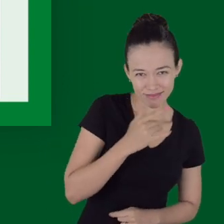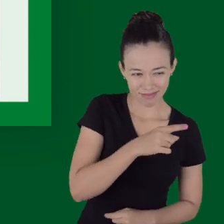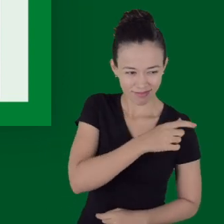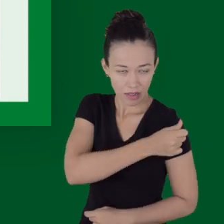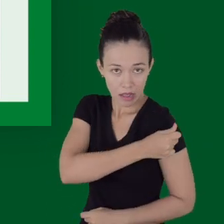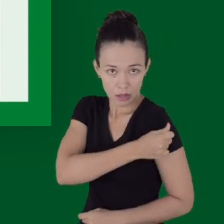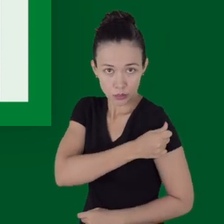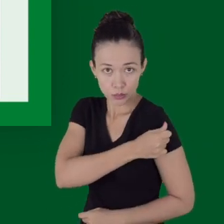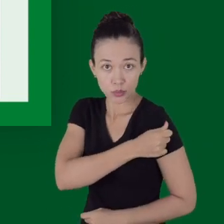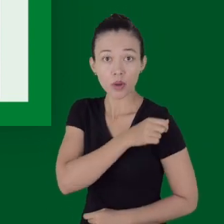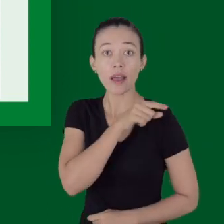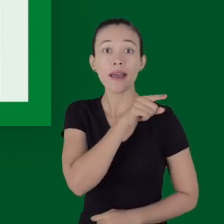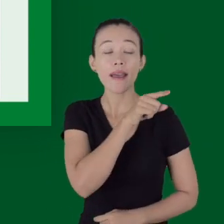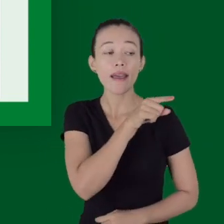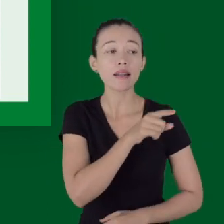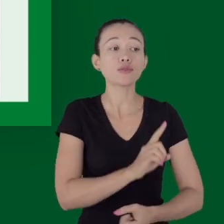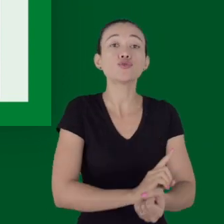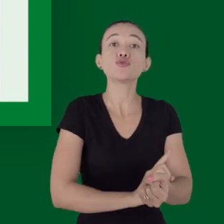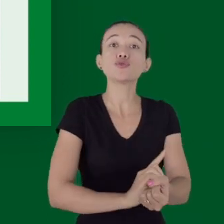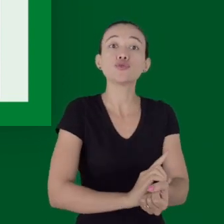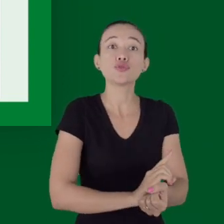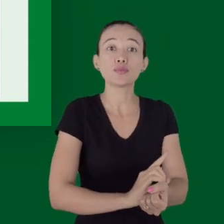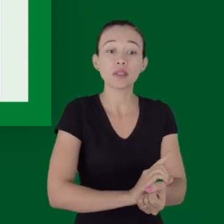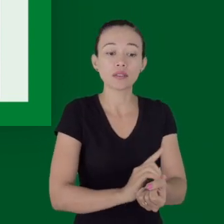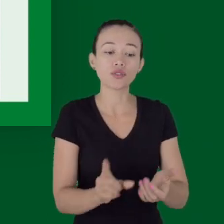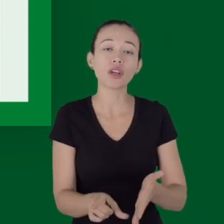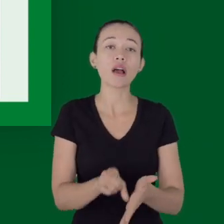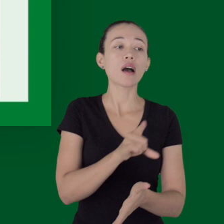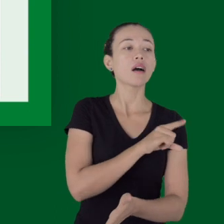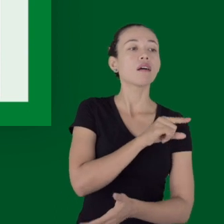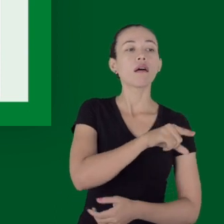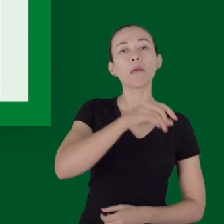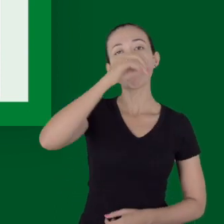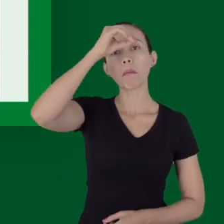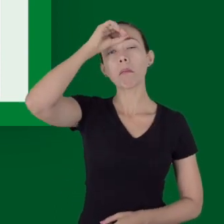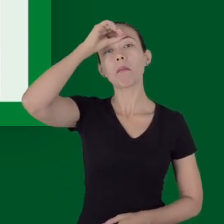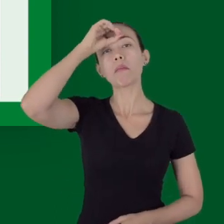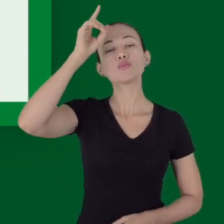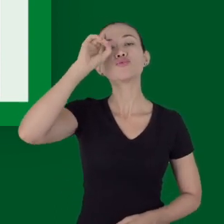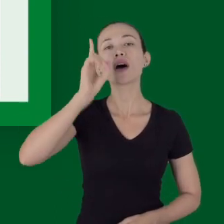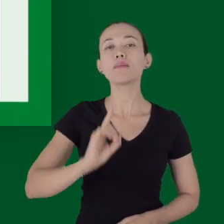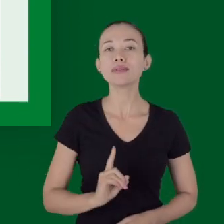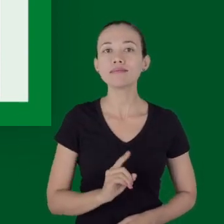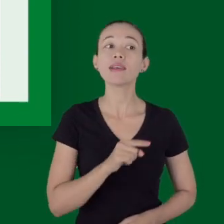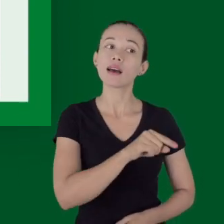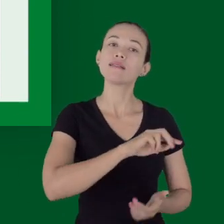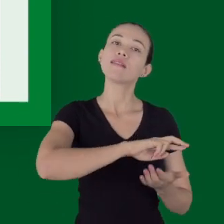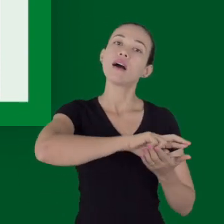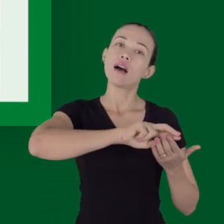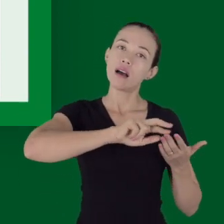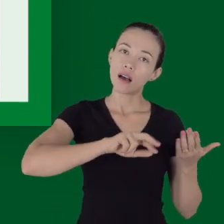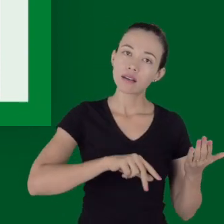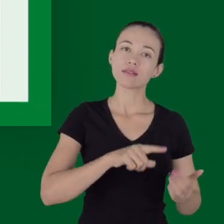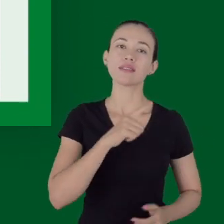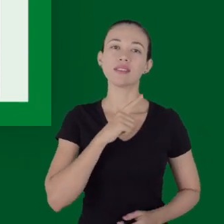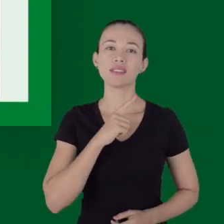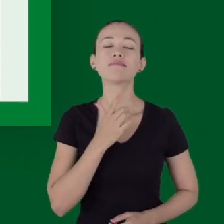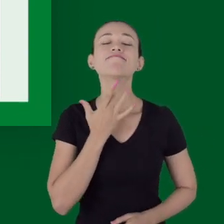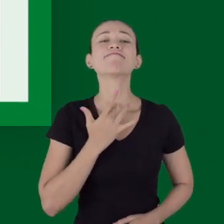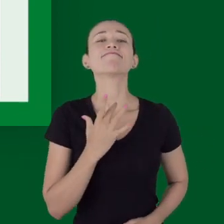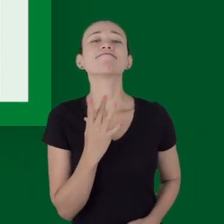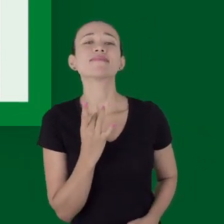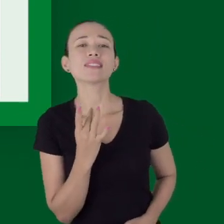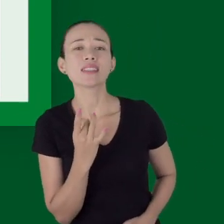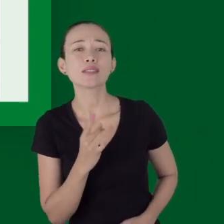que geralmente acontecem quando a criança descobre que está diabética, que ela já está